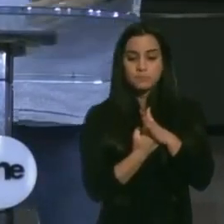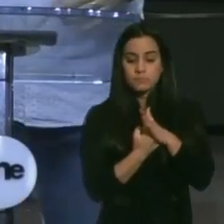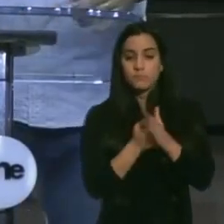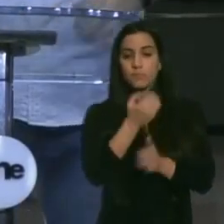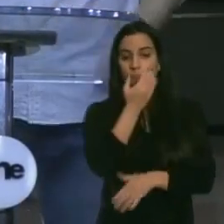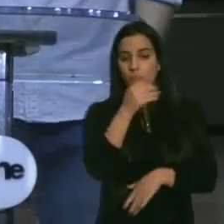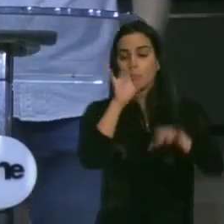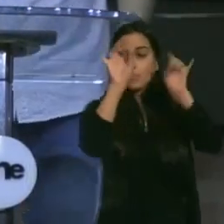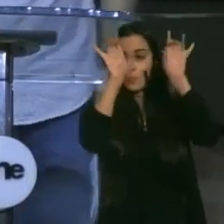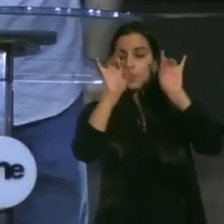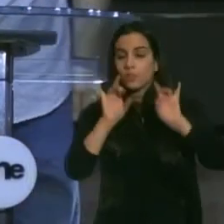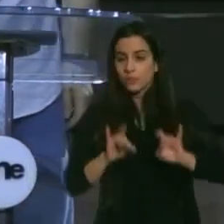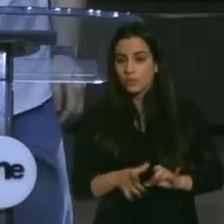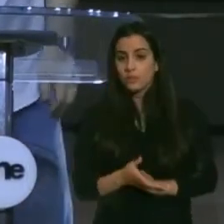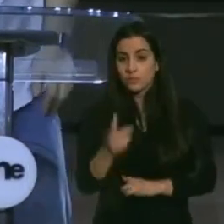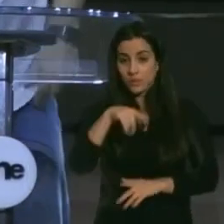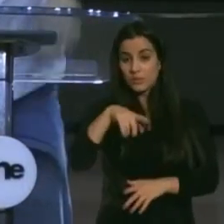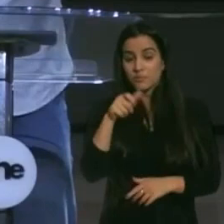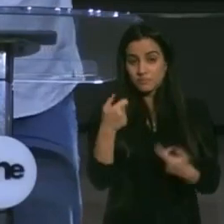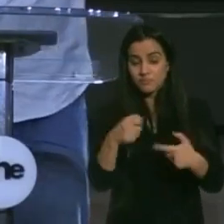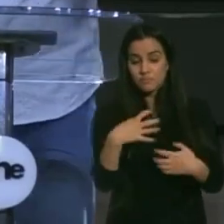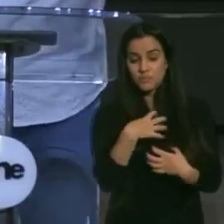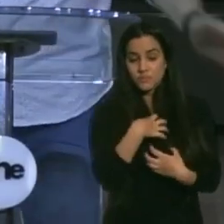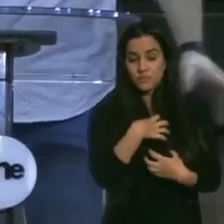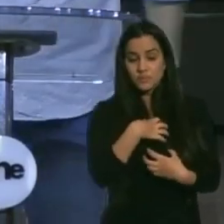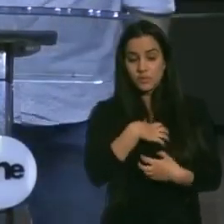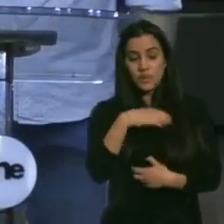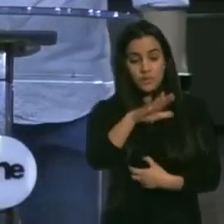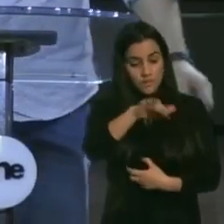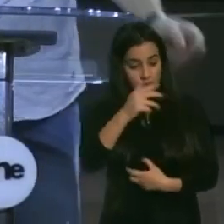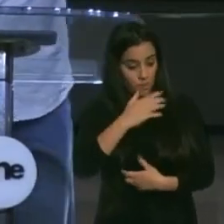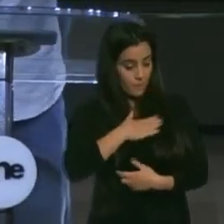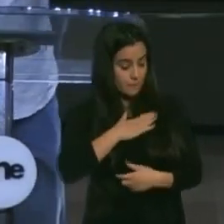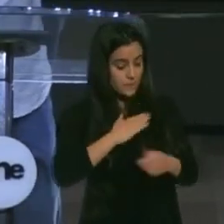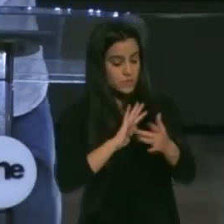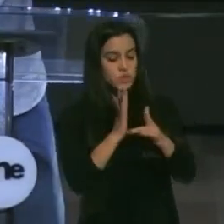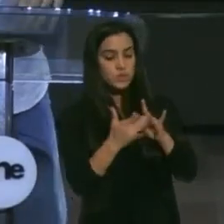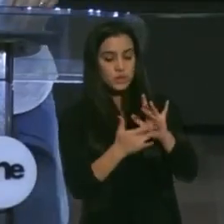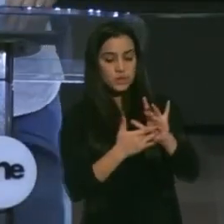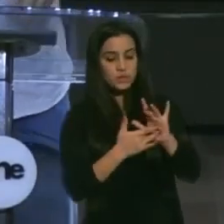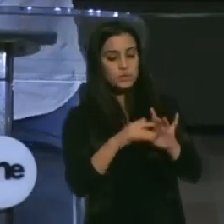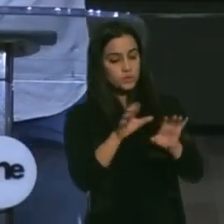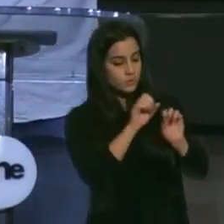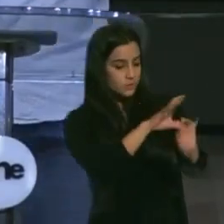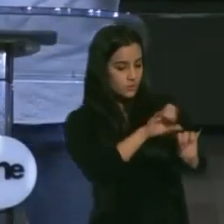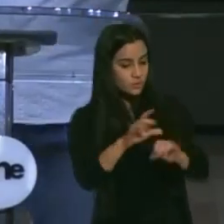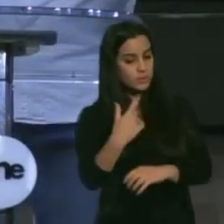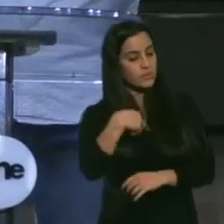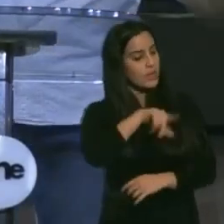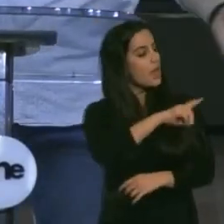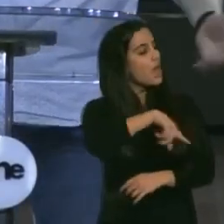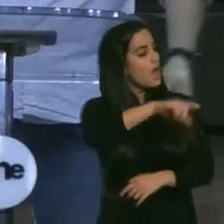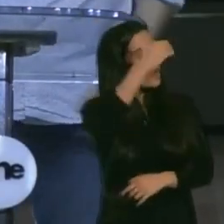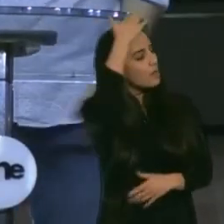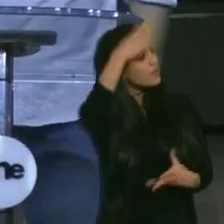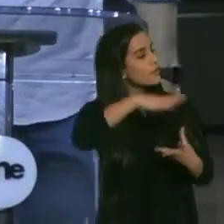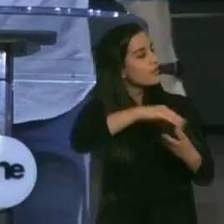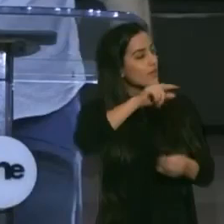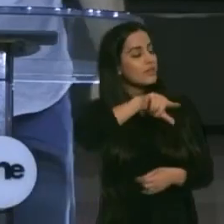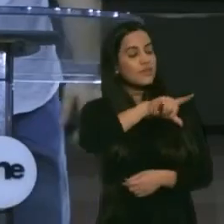refeição. Deem ouvidos e venham a mim, ouçam-me, para que sua alma